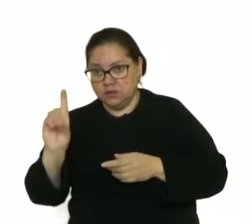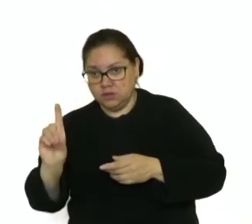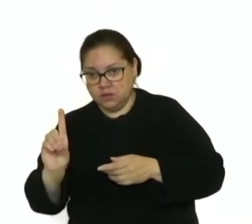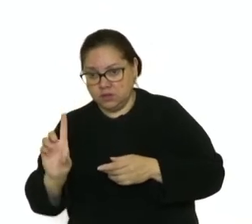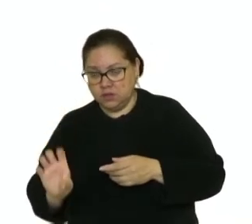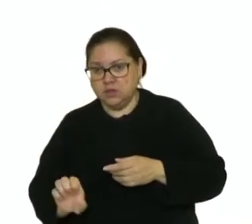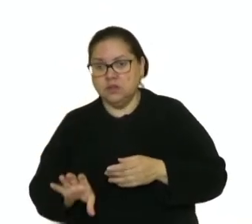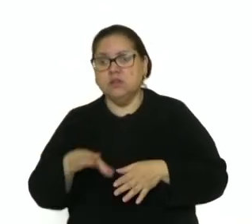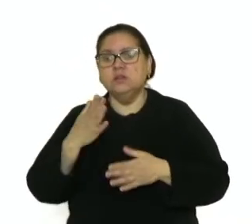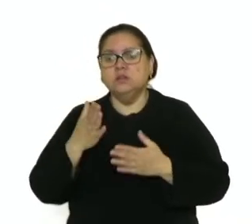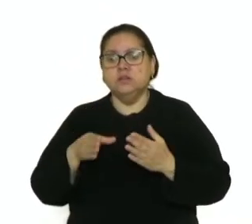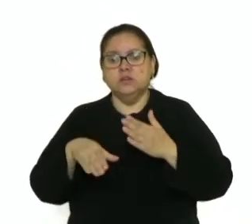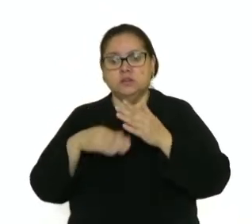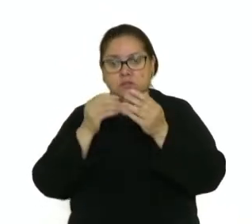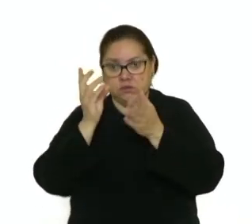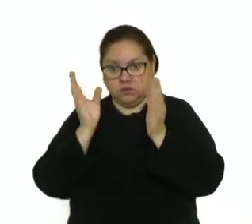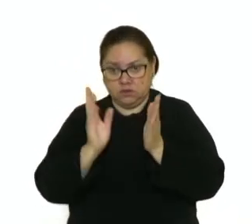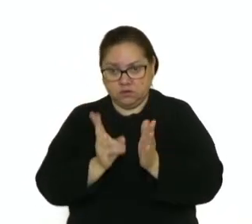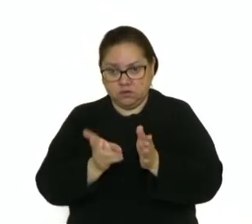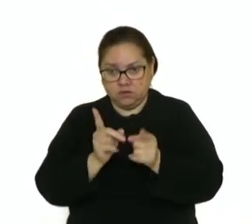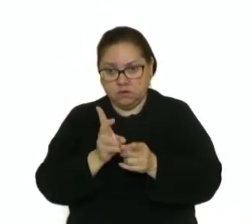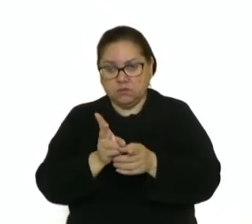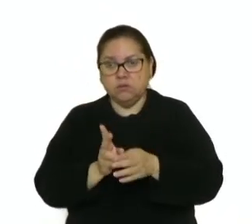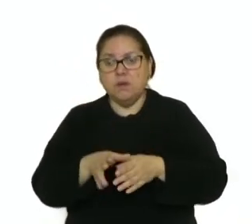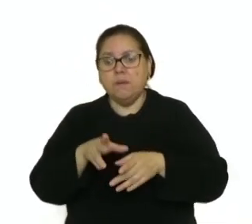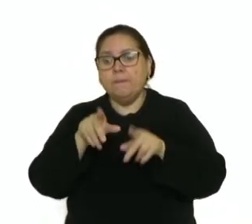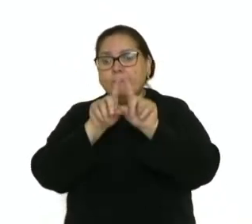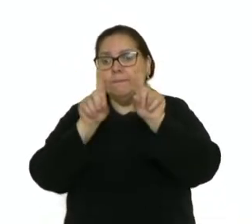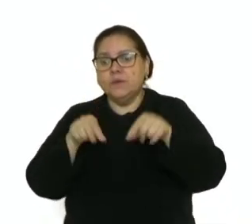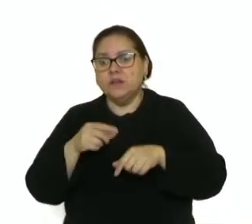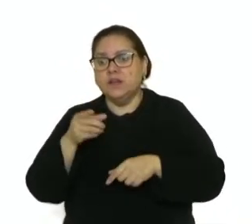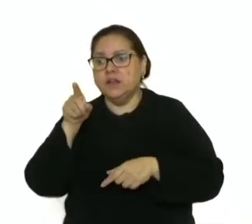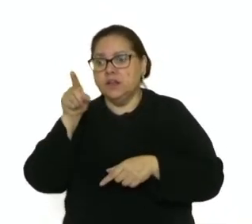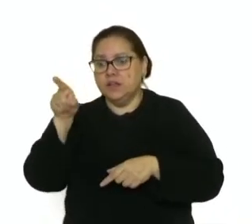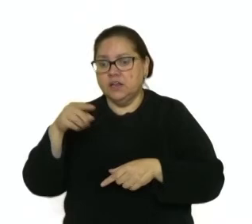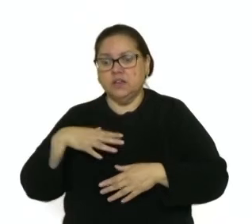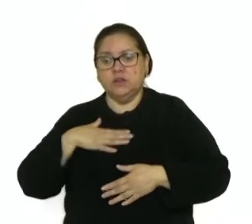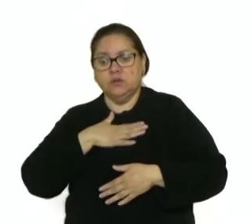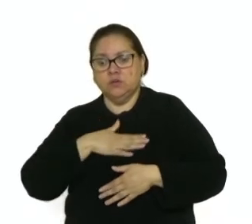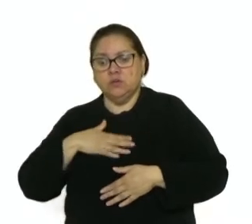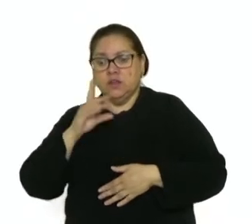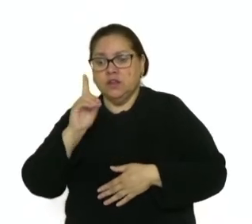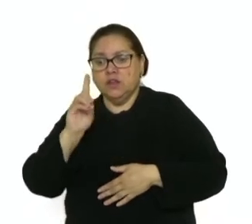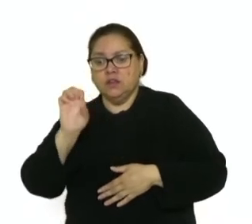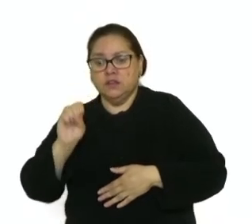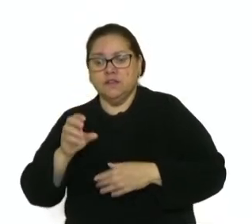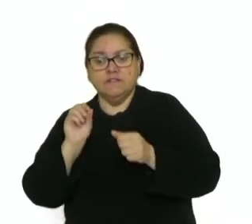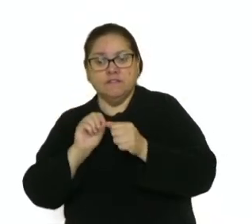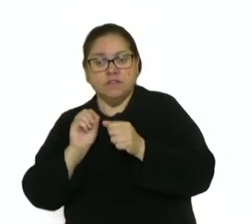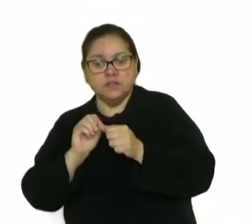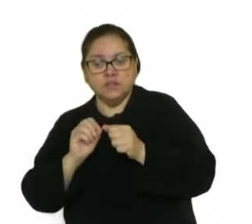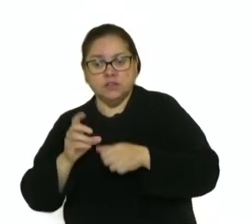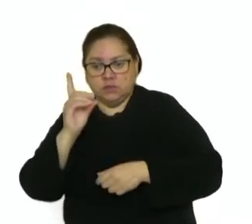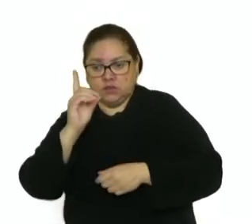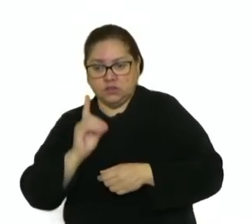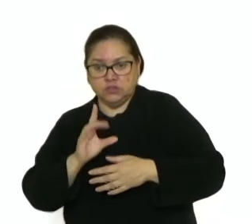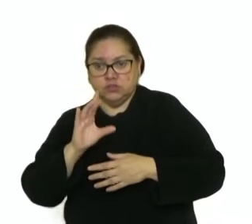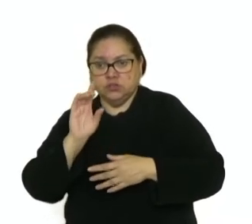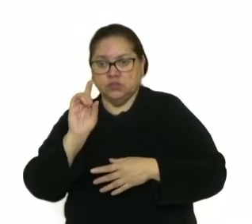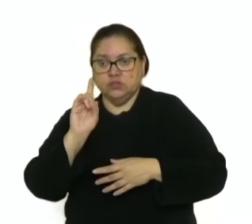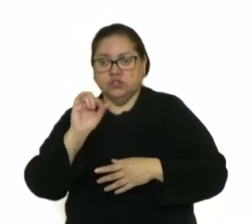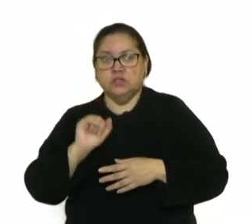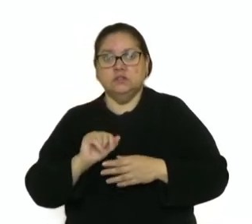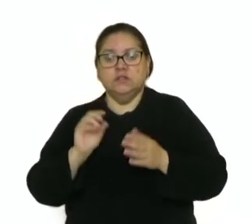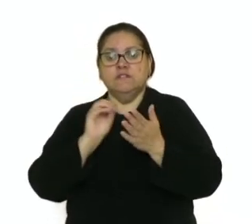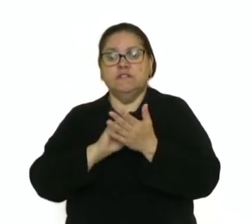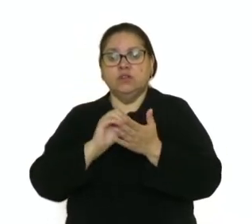para a gente fazer de acordo com a variedade padrão, ficaria ele gostaria de fazer uma dieta e faltou ali a presença